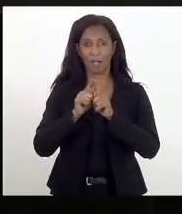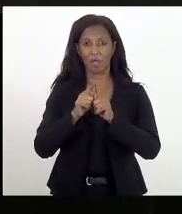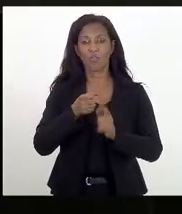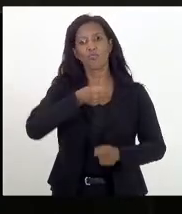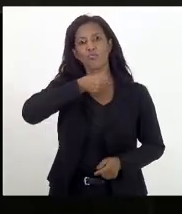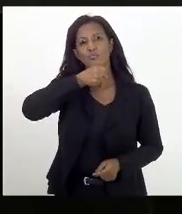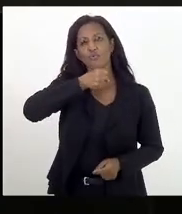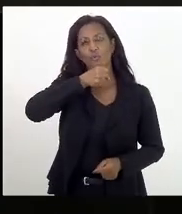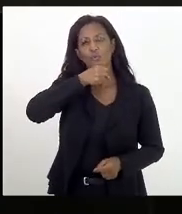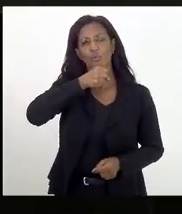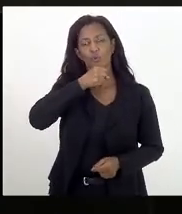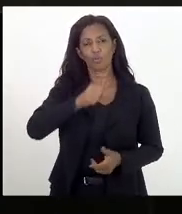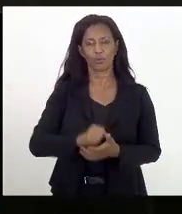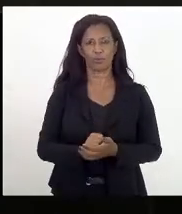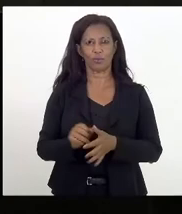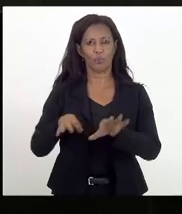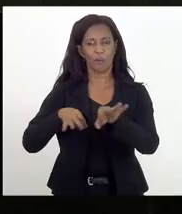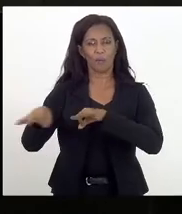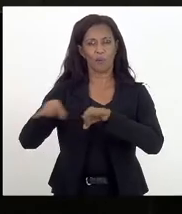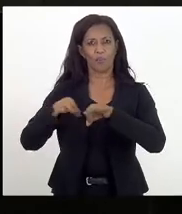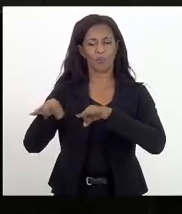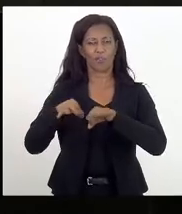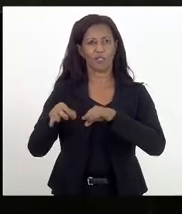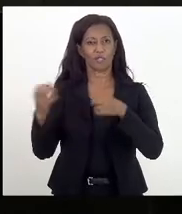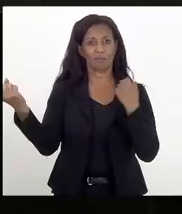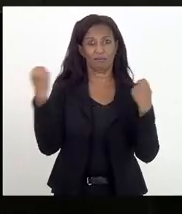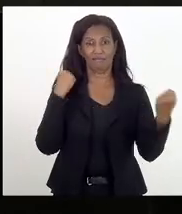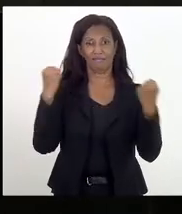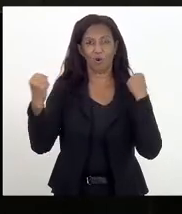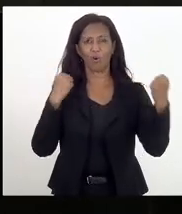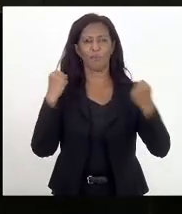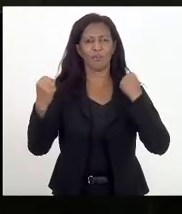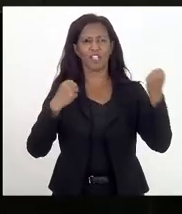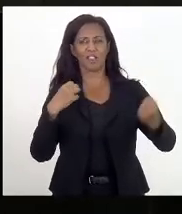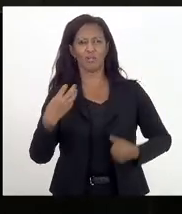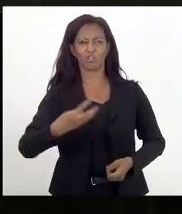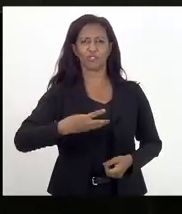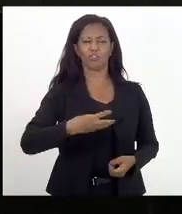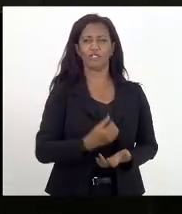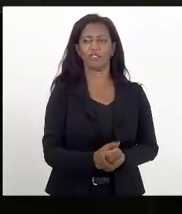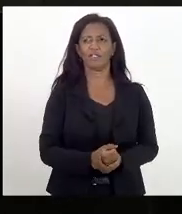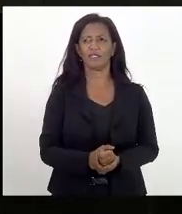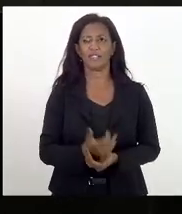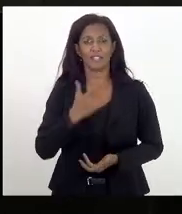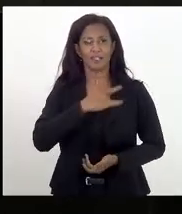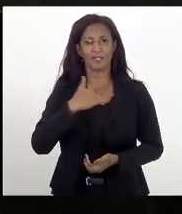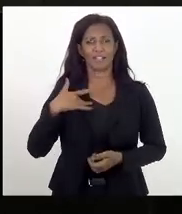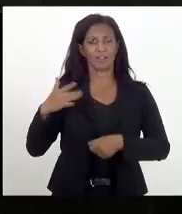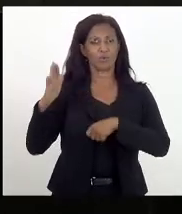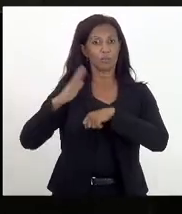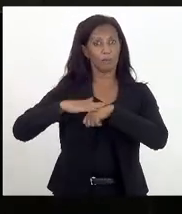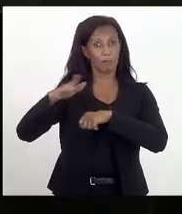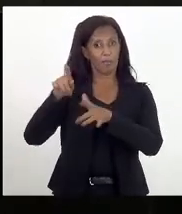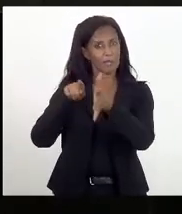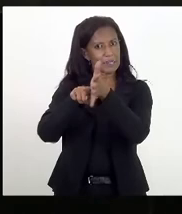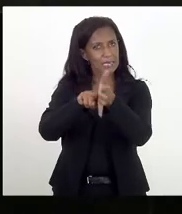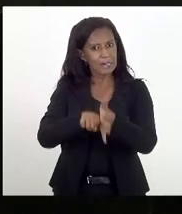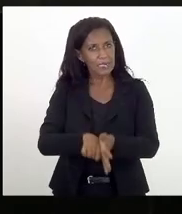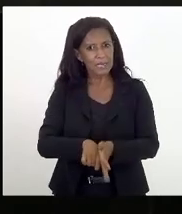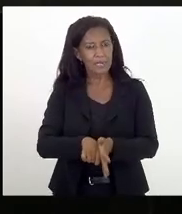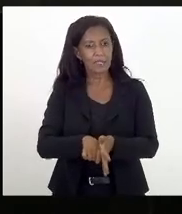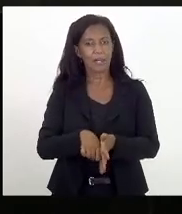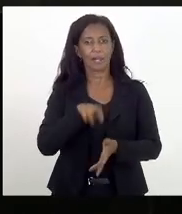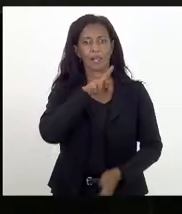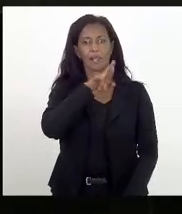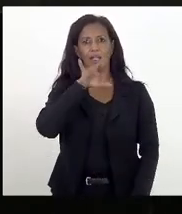de 200 projetos e ações Academia da terceira idade o investimento de 21 milhões é mais exames construção do